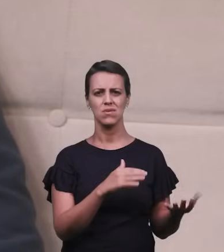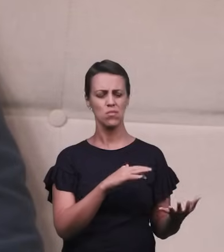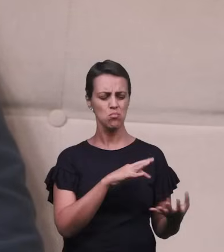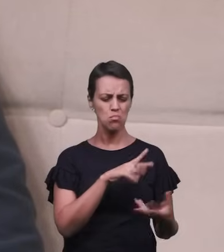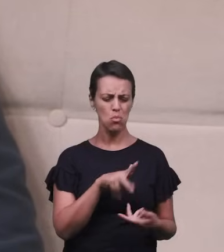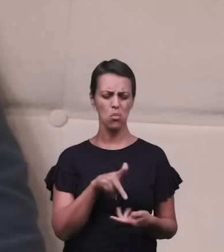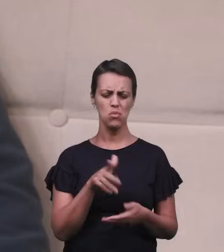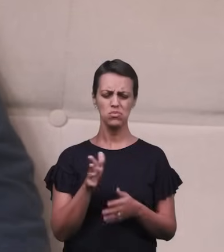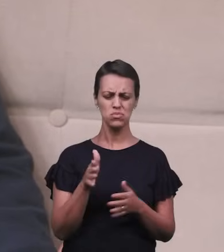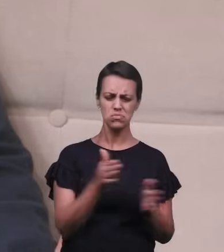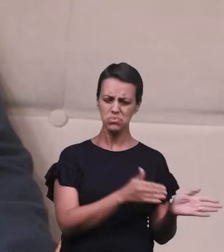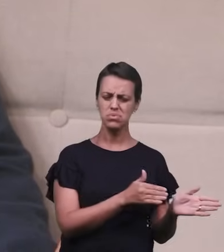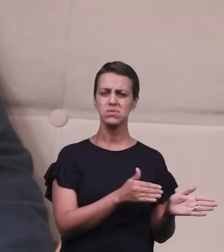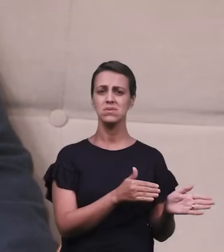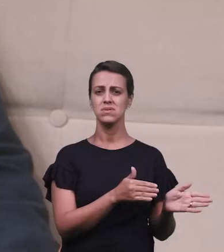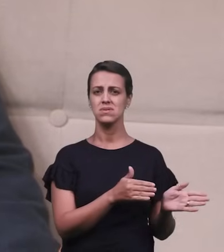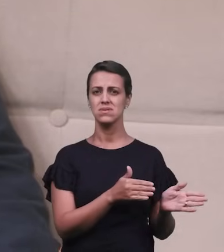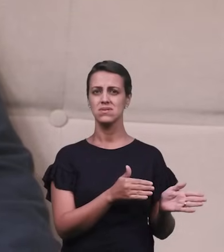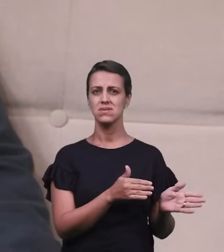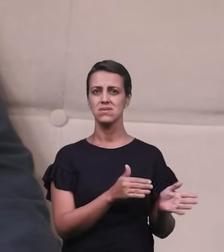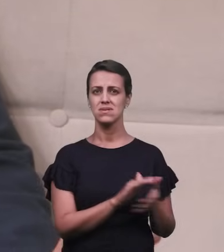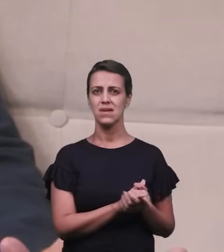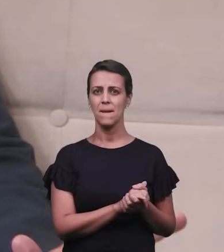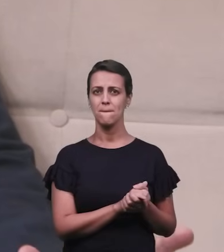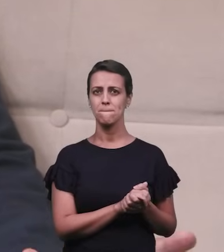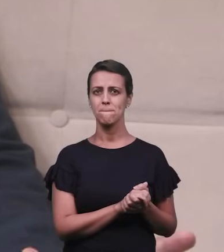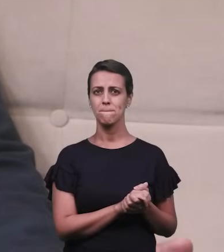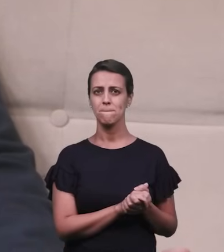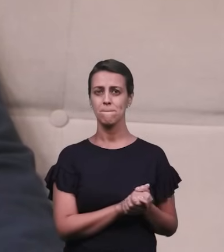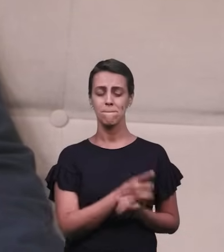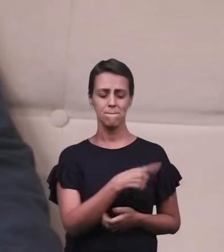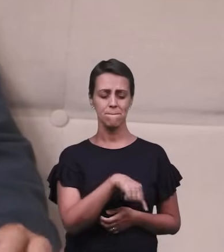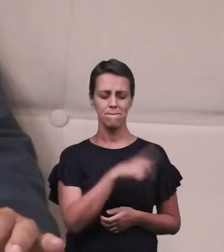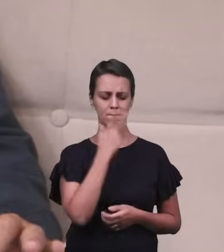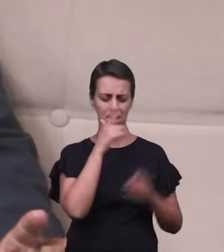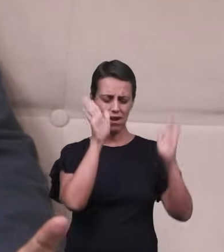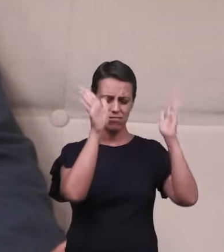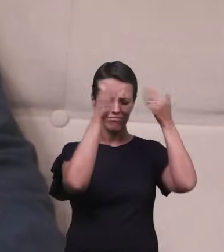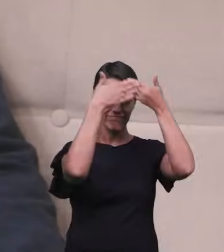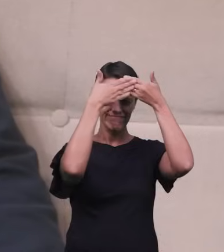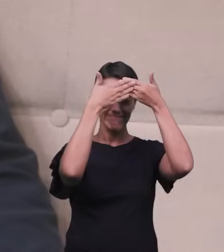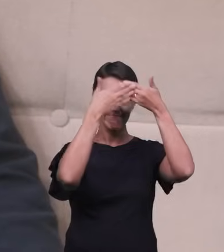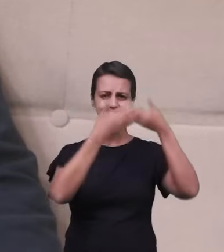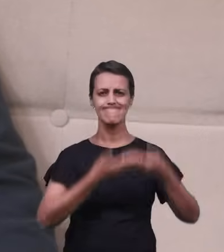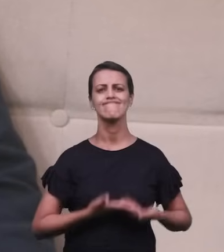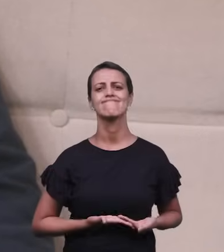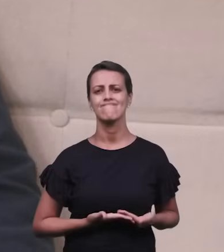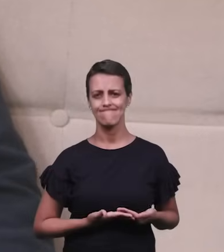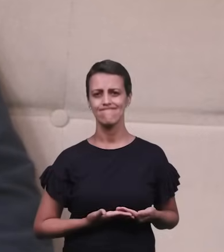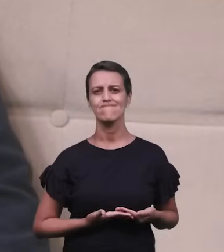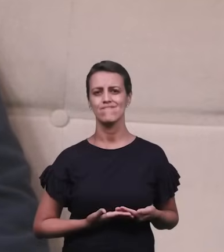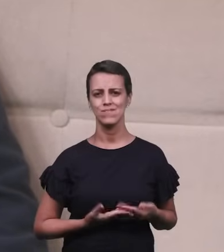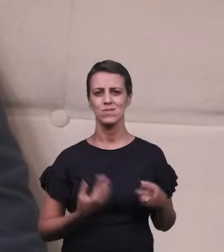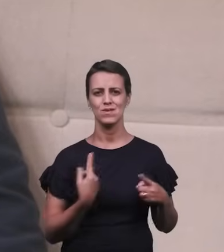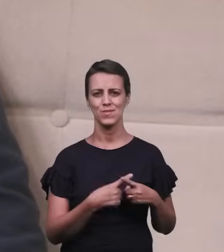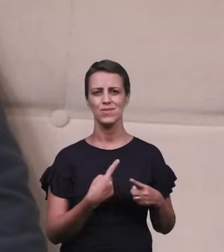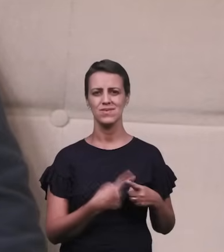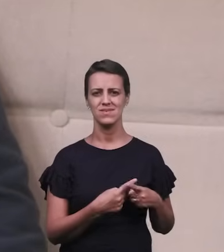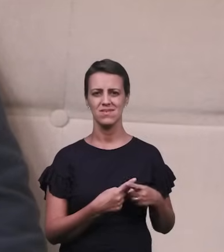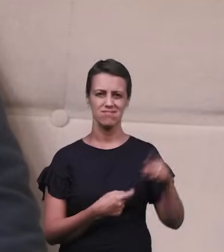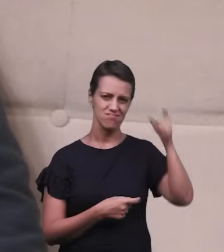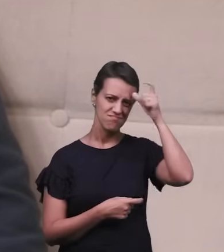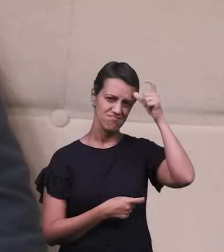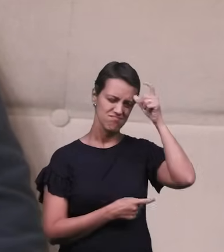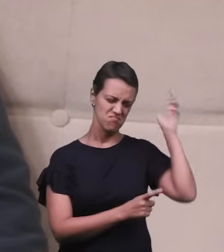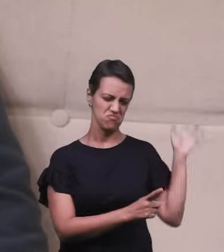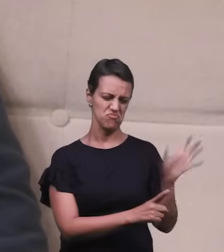mundo, como diz a palavra, texto que lemos há pouco, estão cegos pela ação